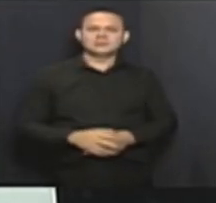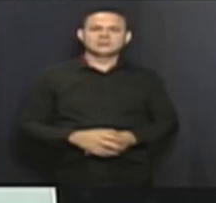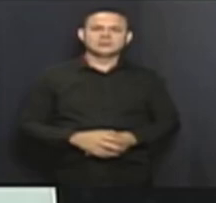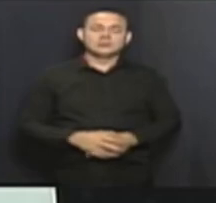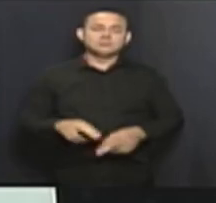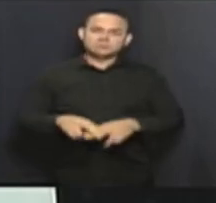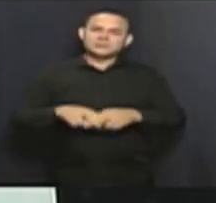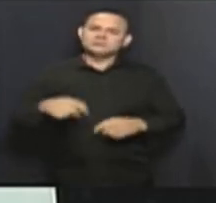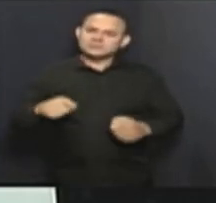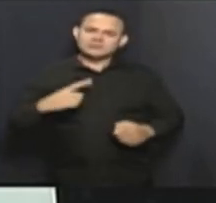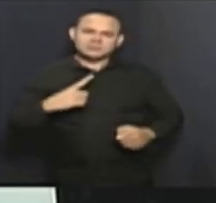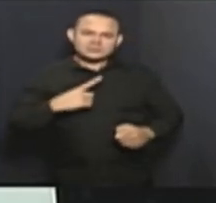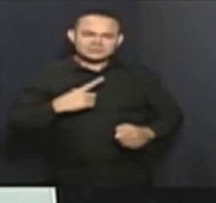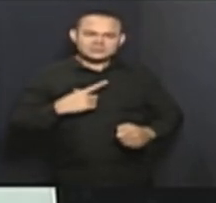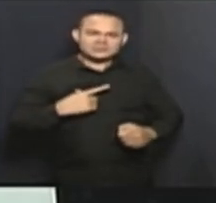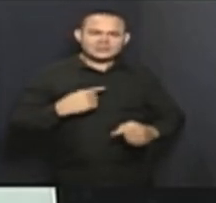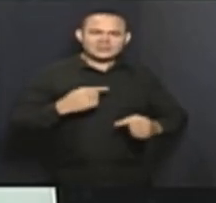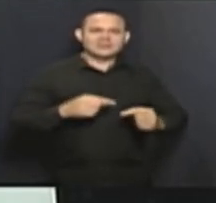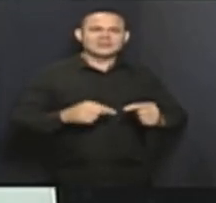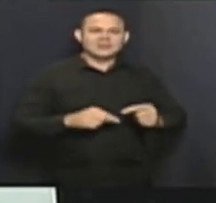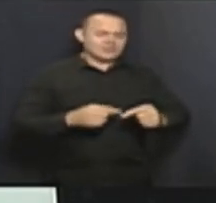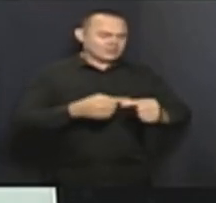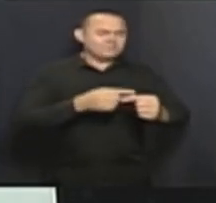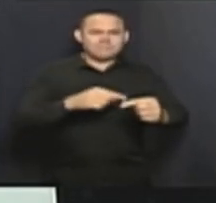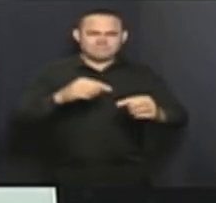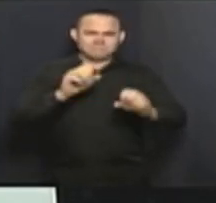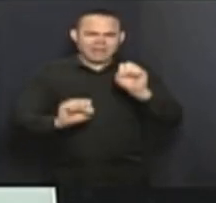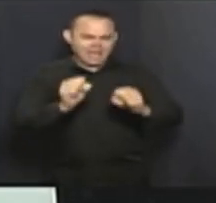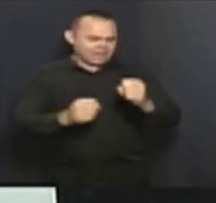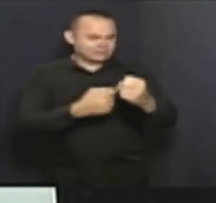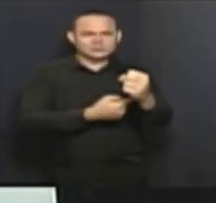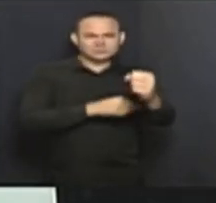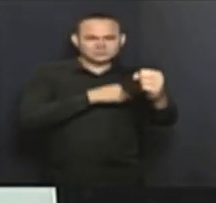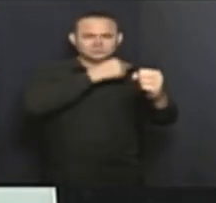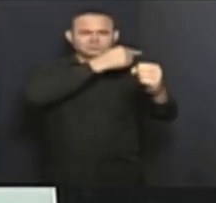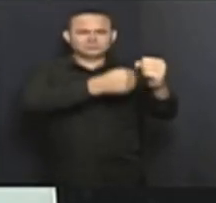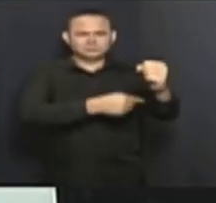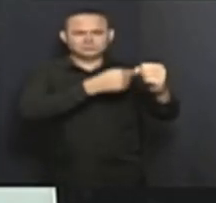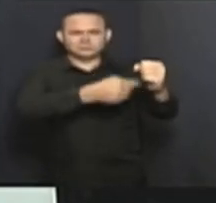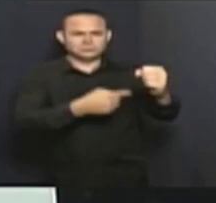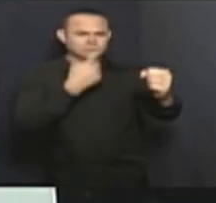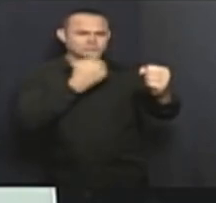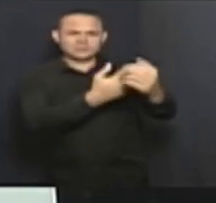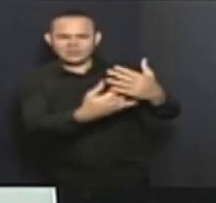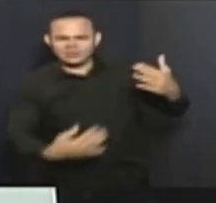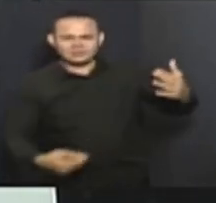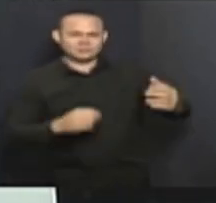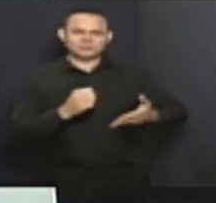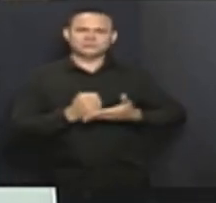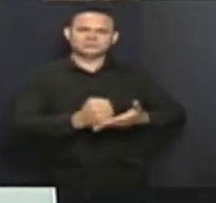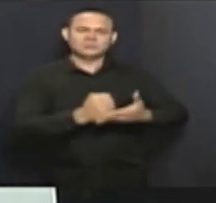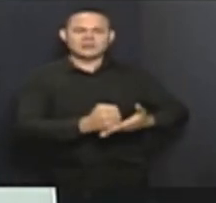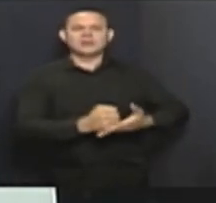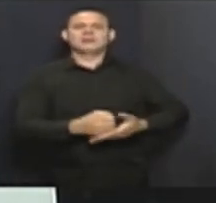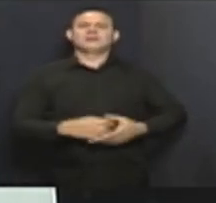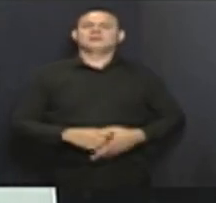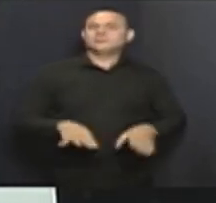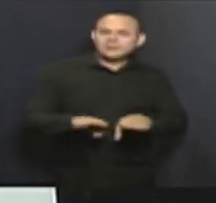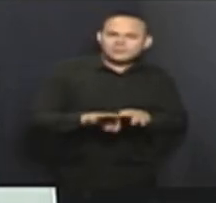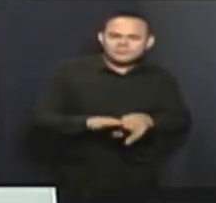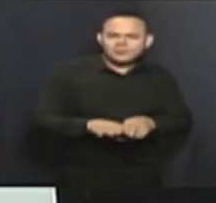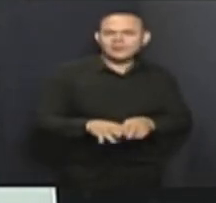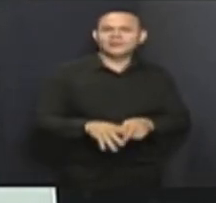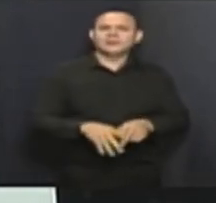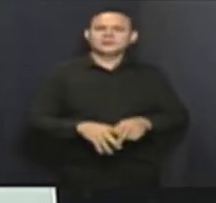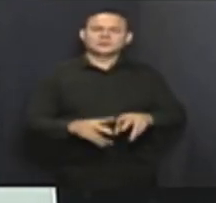hemodiálise no pequeno e médio município do estado para evitar esse desconforto do hemofílico o que nós o que a gente